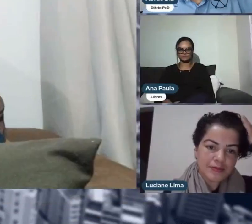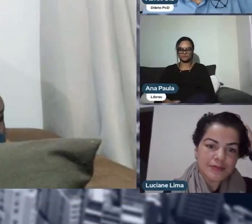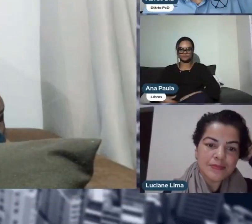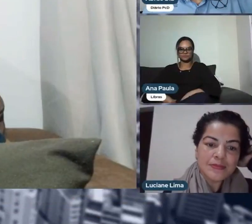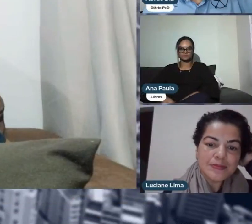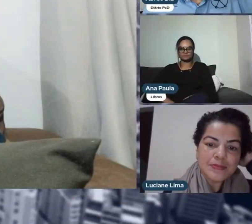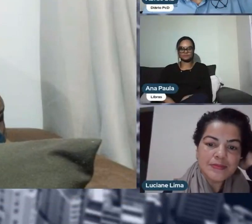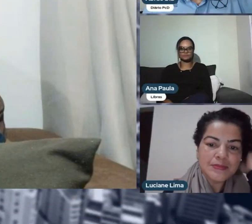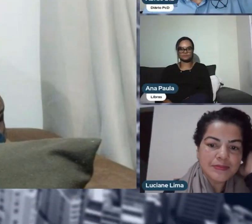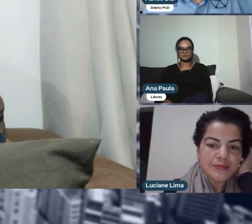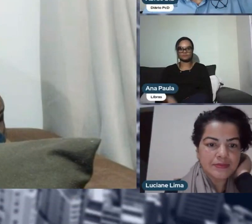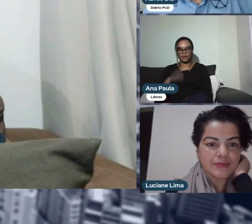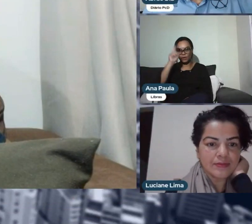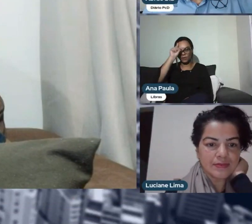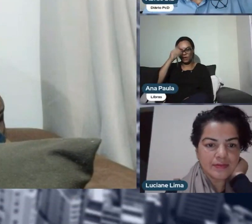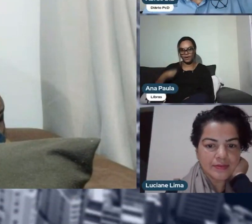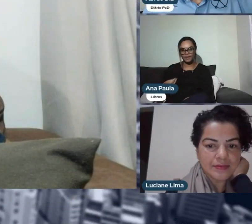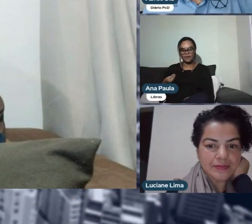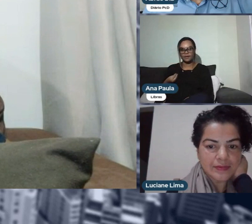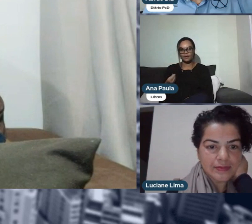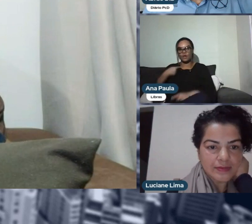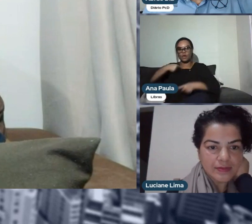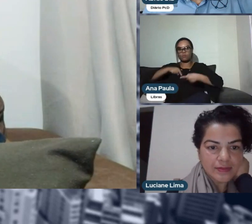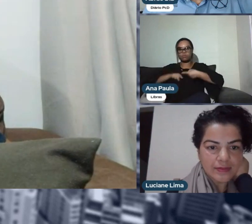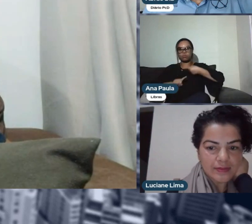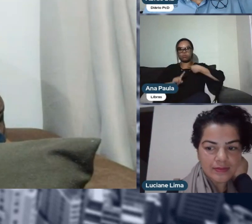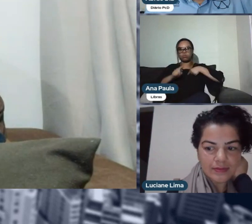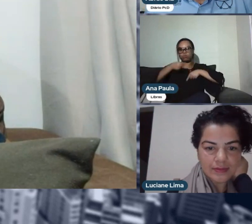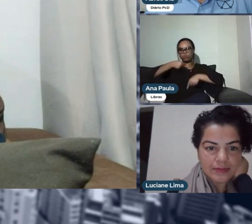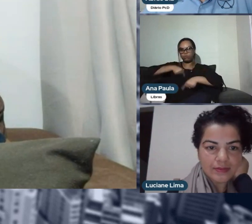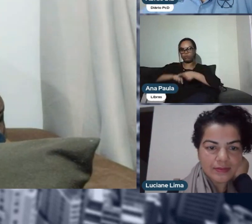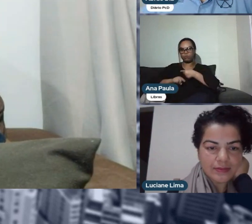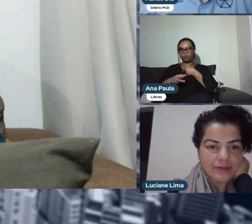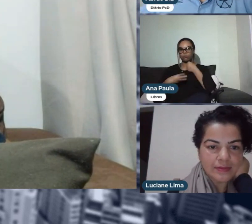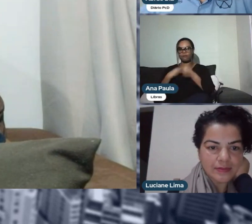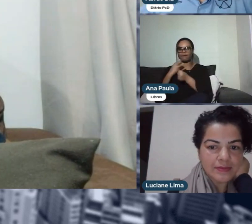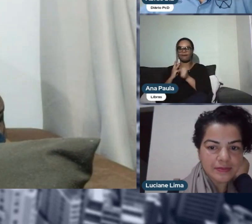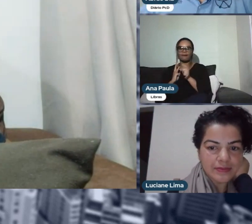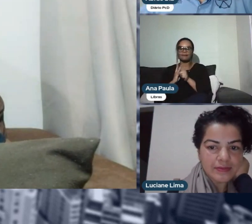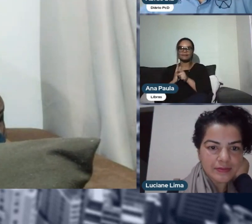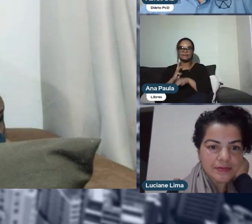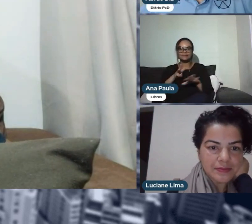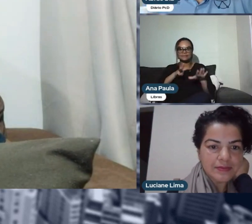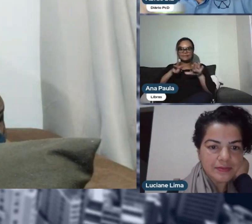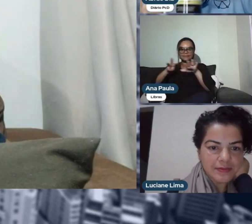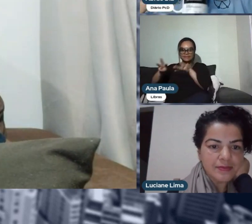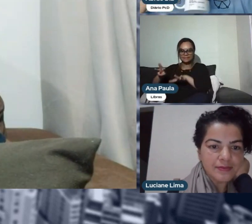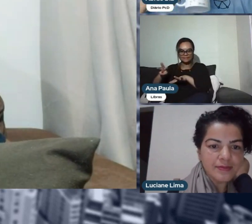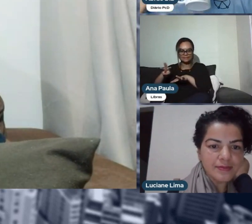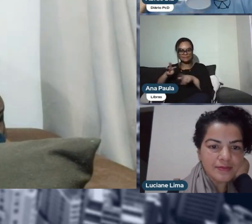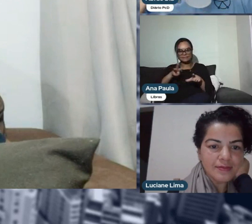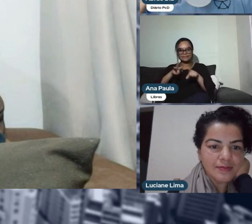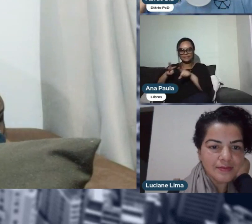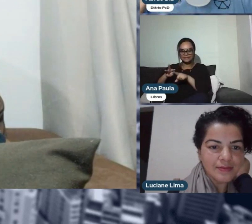Olha, a rotina da hemodiálise são 300 semanas, né? Eu dializava as segundas, quartas e